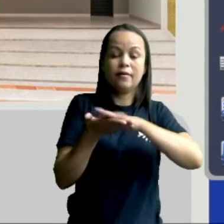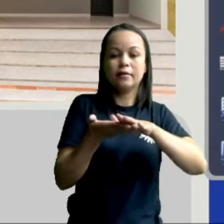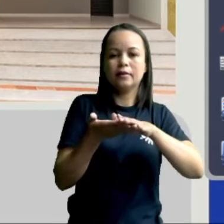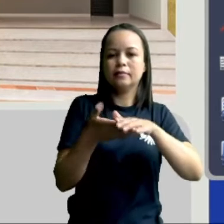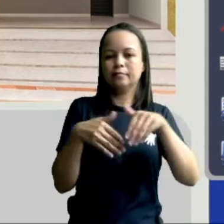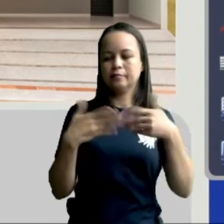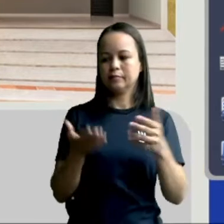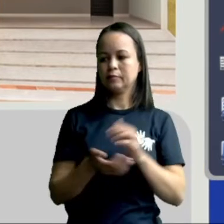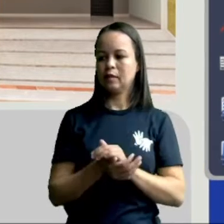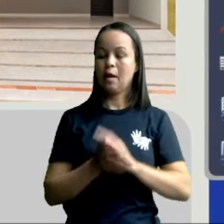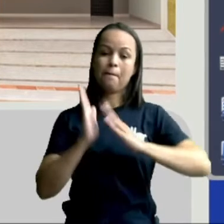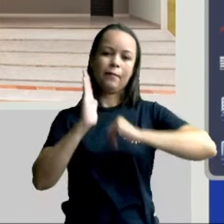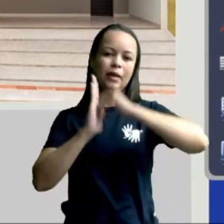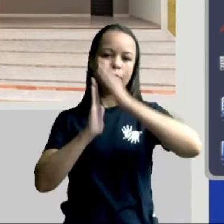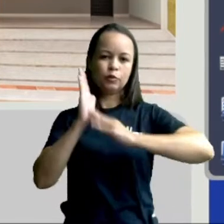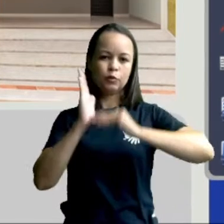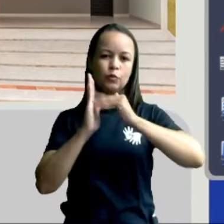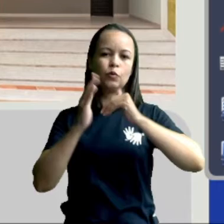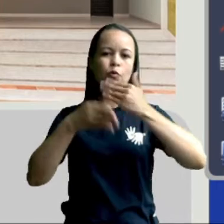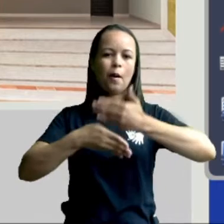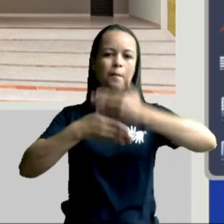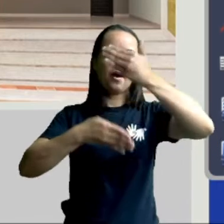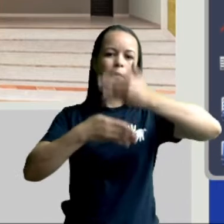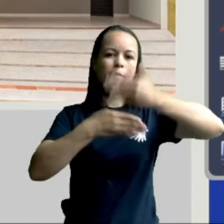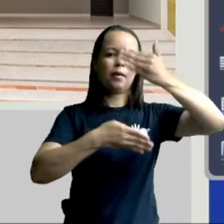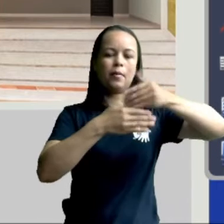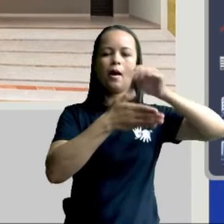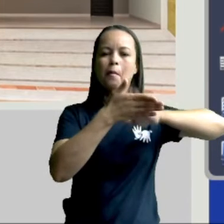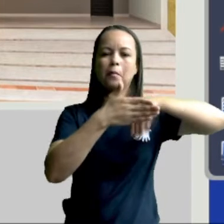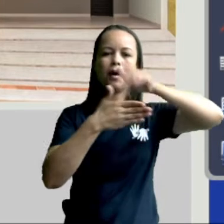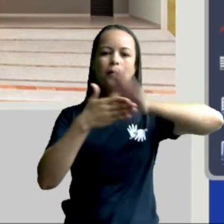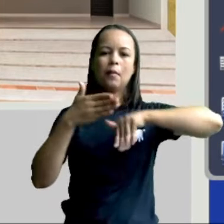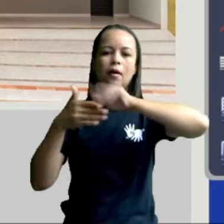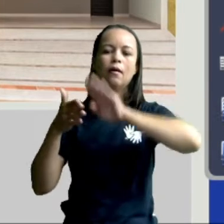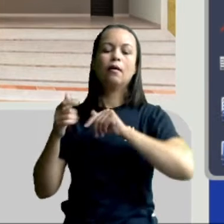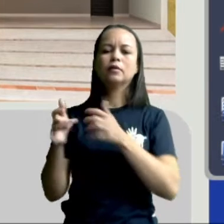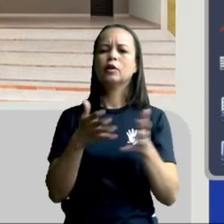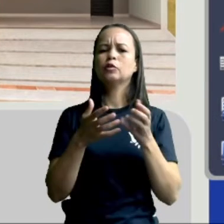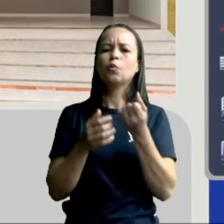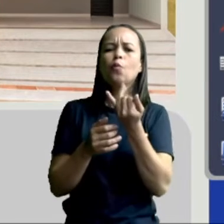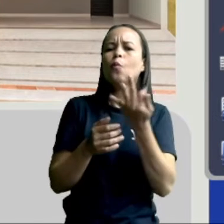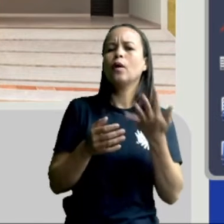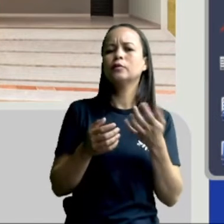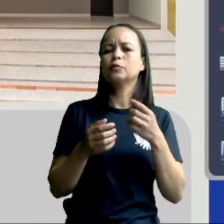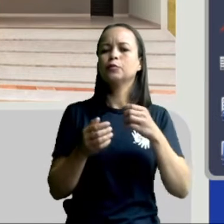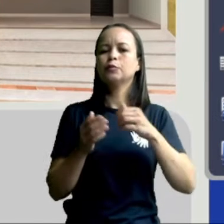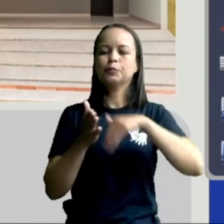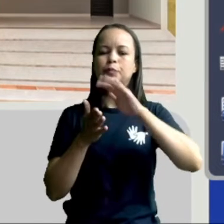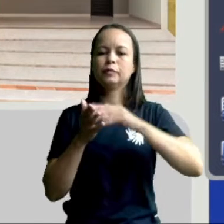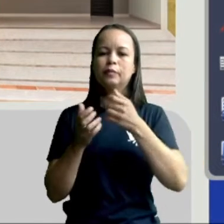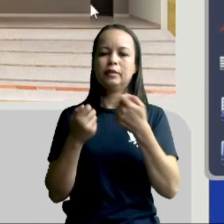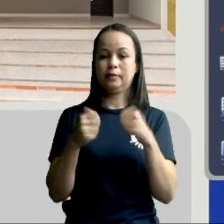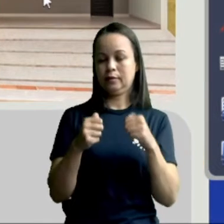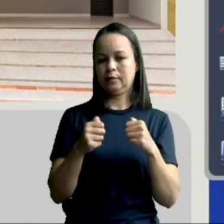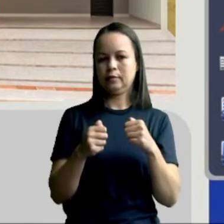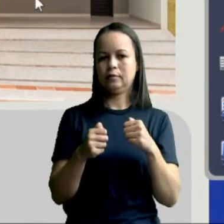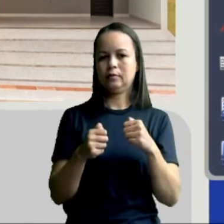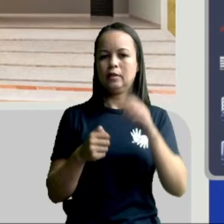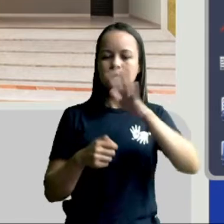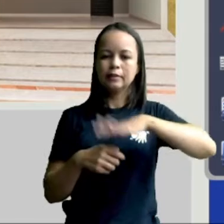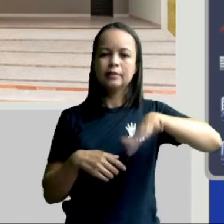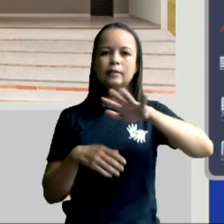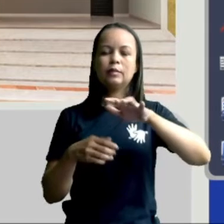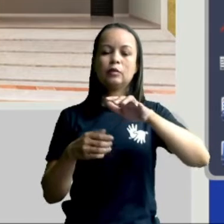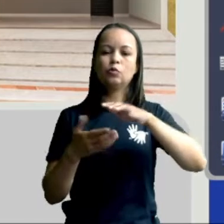jardim? Vai fazer a pintura das paredes. Quanto de tinta vai precisar para fazer a pintura? Para isso, você tem que saber o espaço que